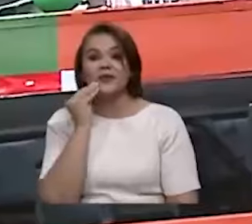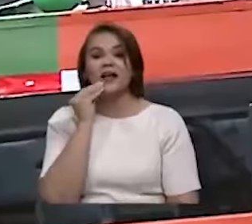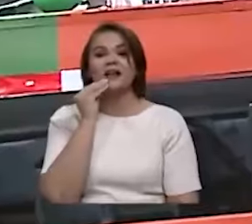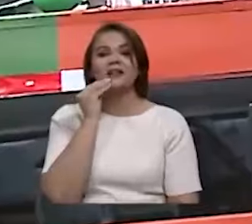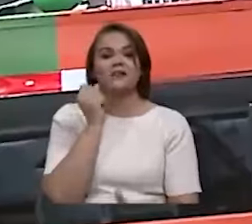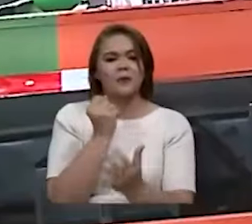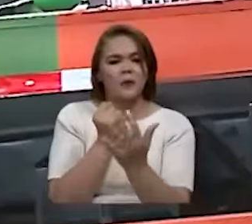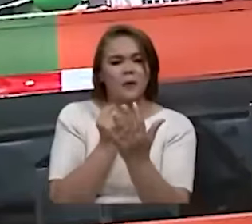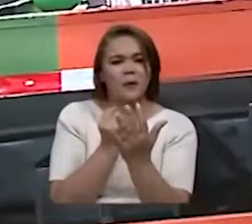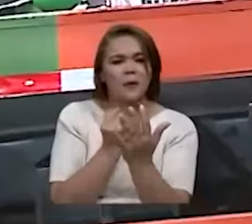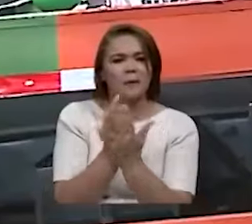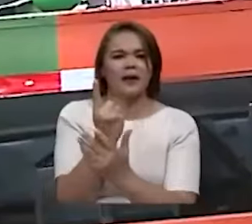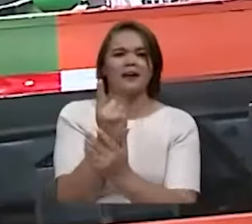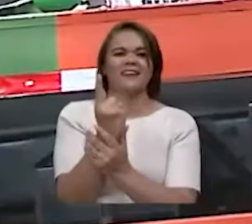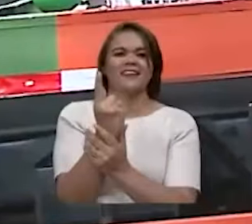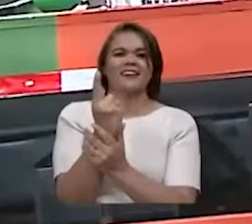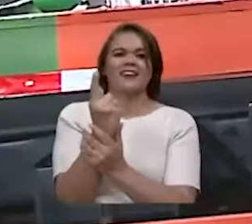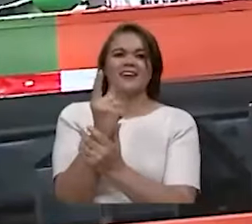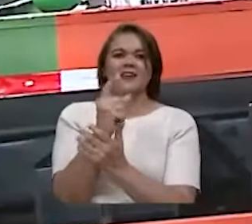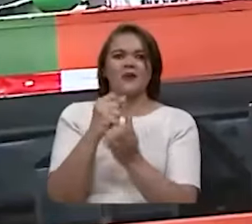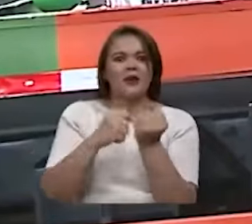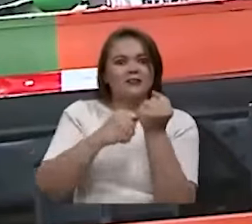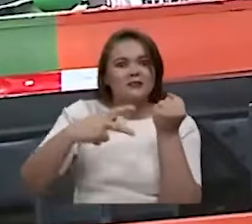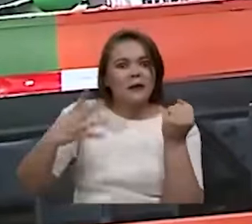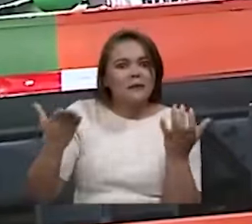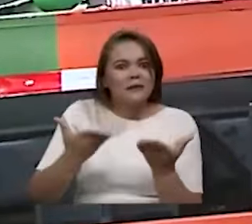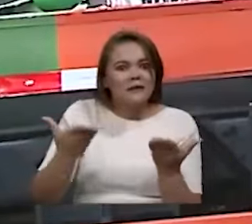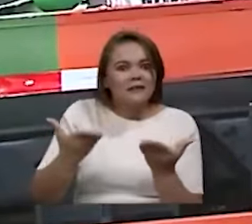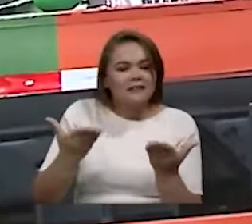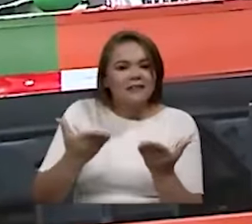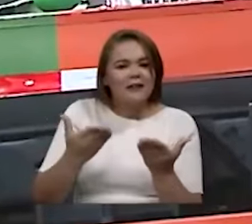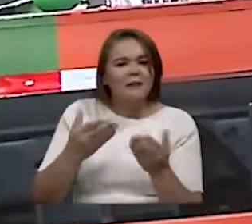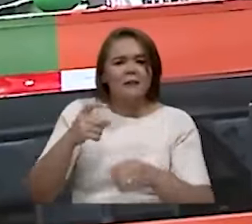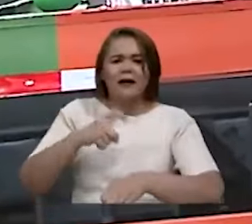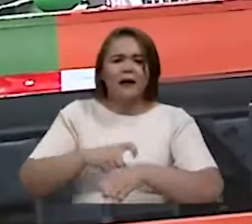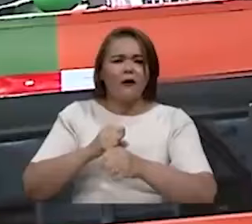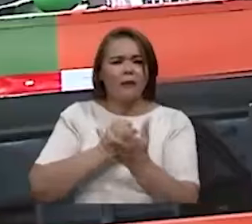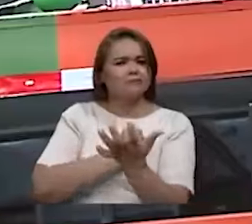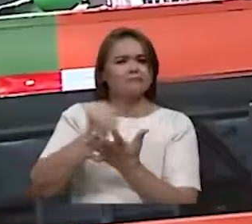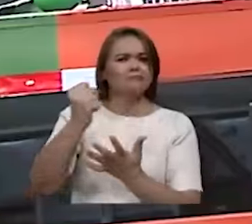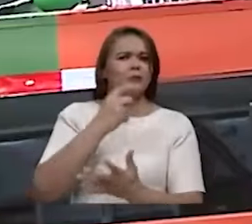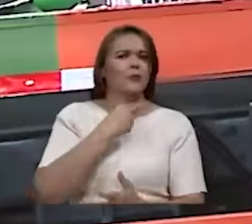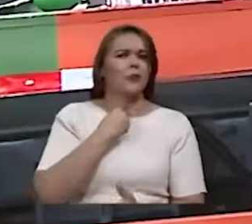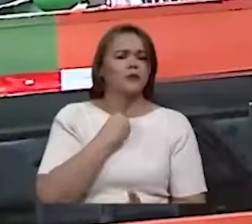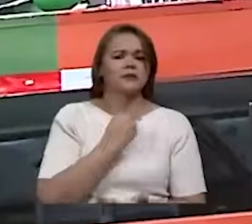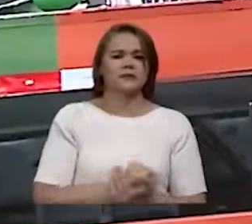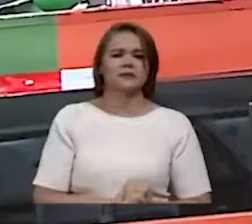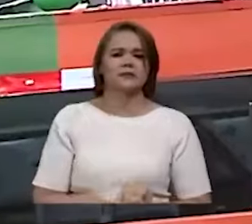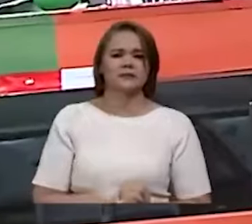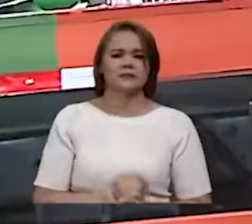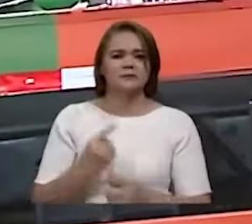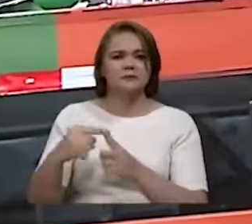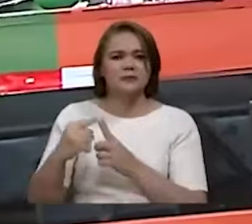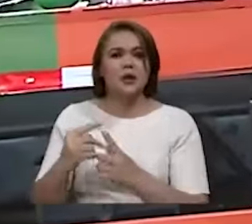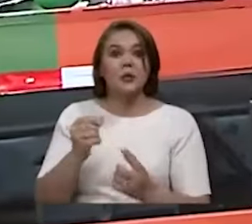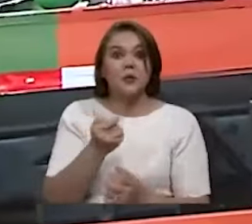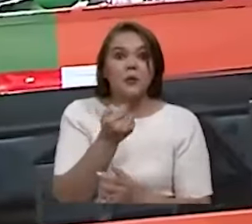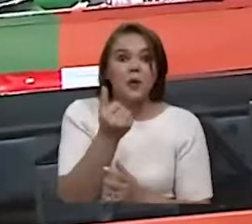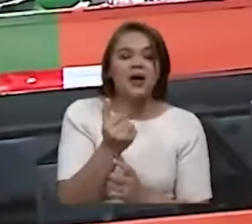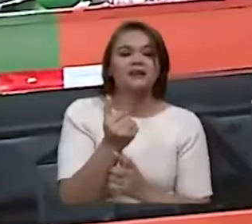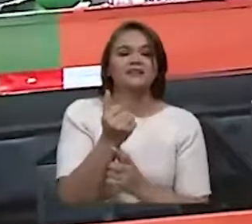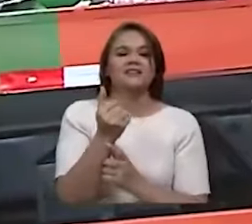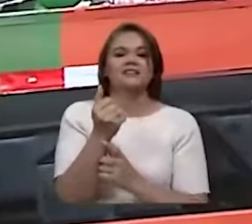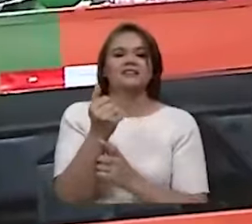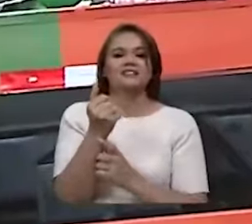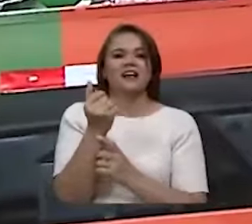comprar o Caju Cap agora, porque a gente não pode deixar a hora passar. Augusto Becker, quando veio aqui, quase que ele larga a câmera para poder comprar no QR Código da